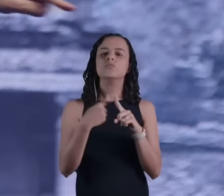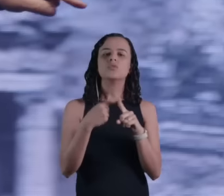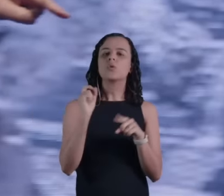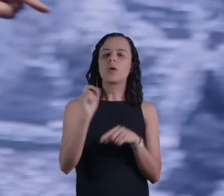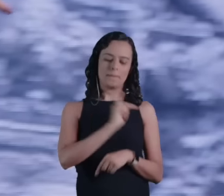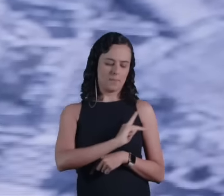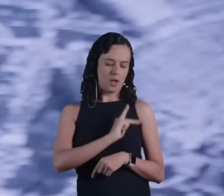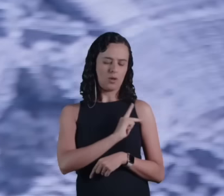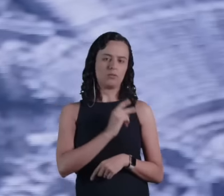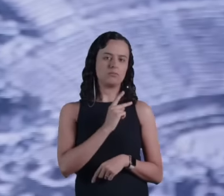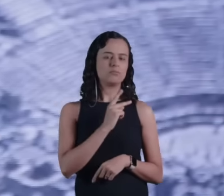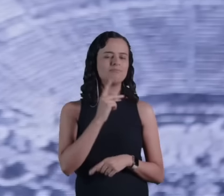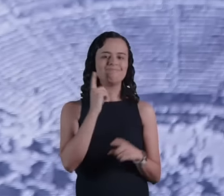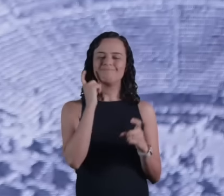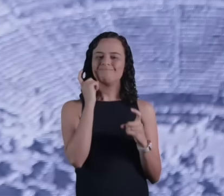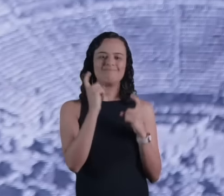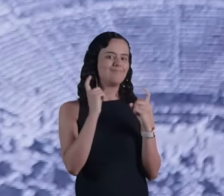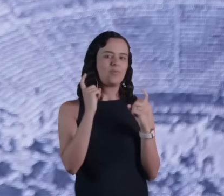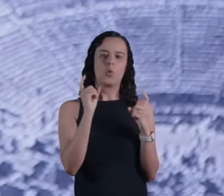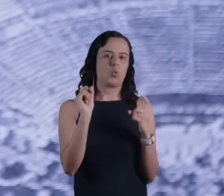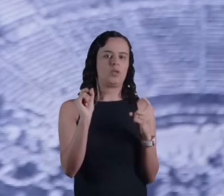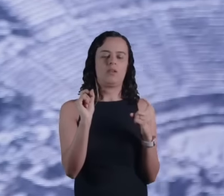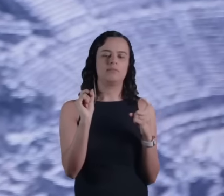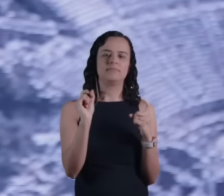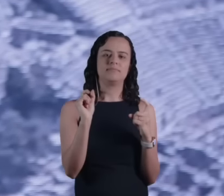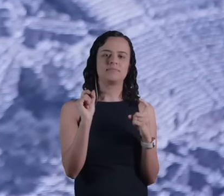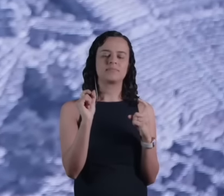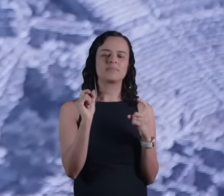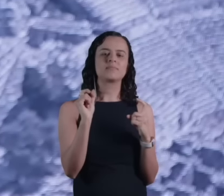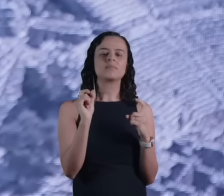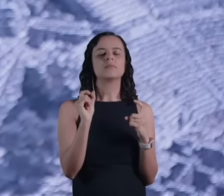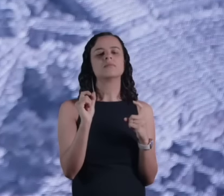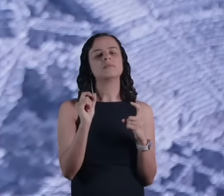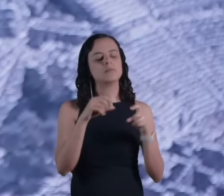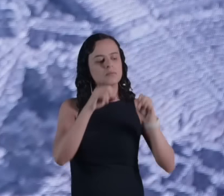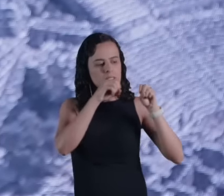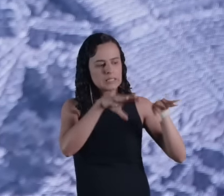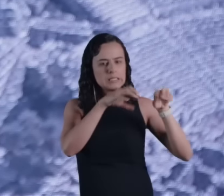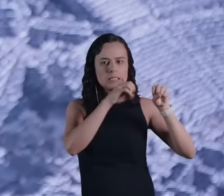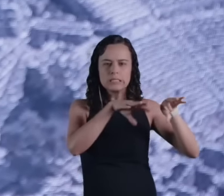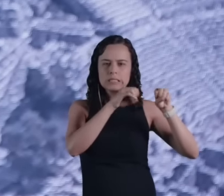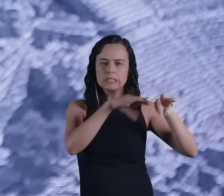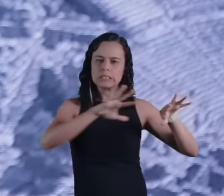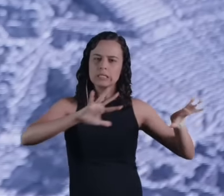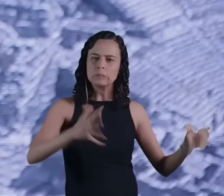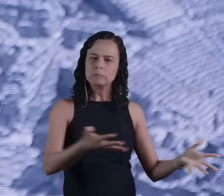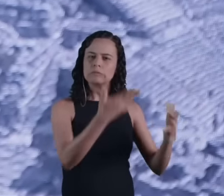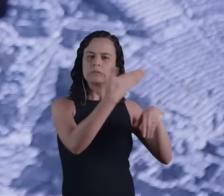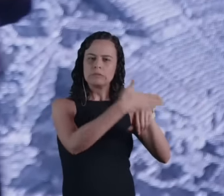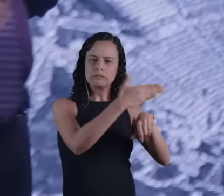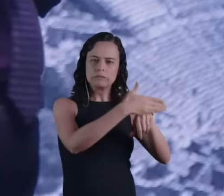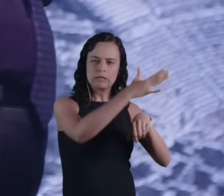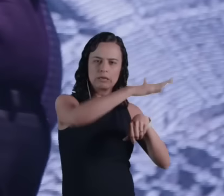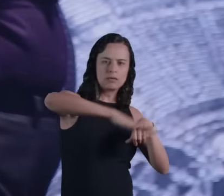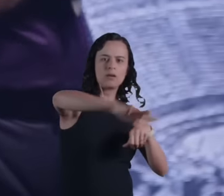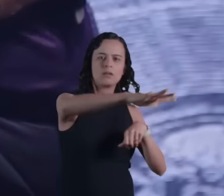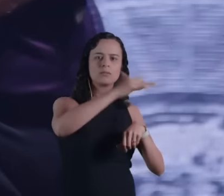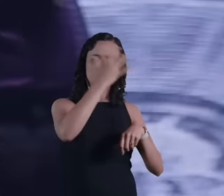de Paulo é que, uma vez tendo ensinado, preparado, treinado as